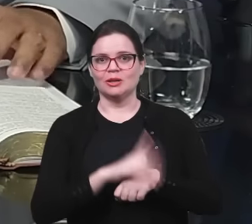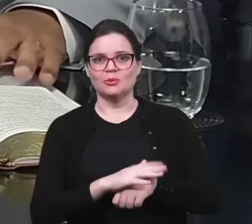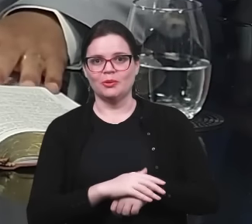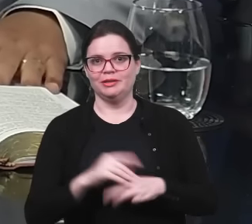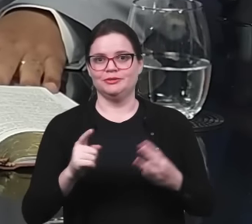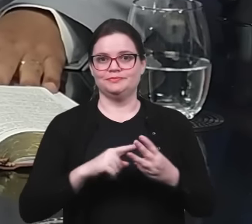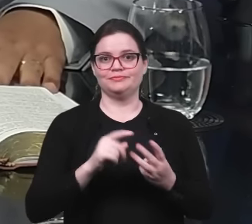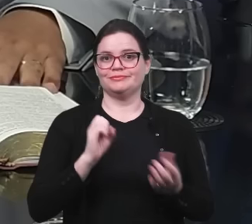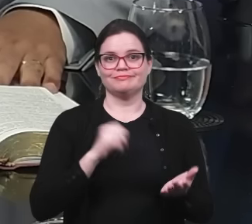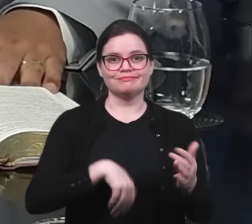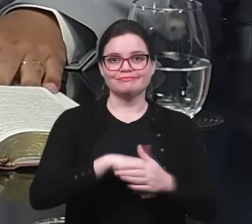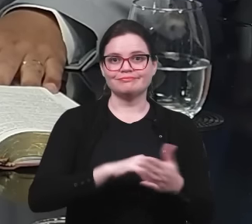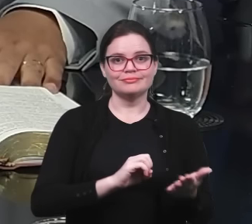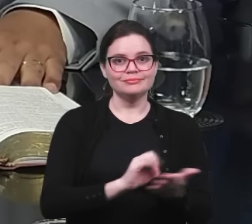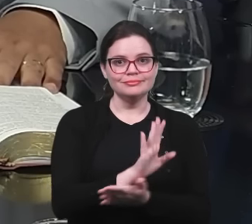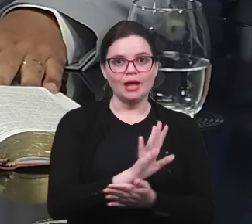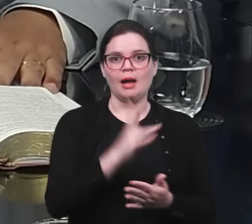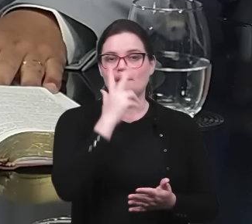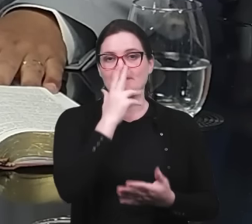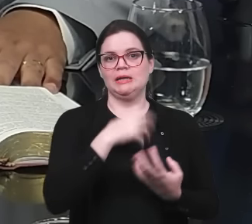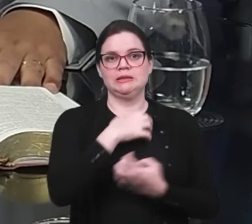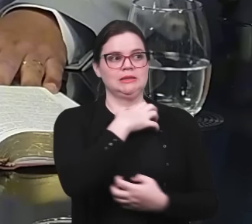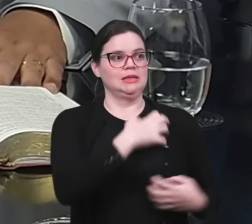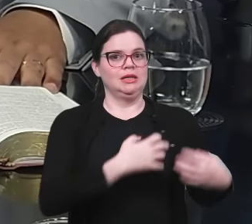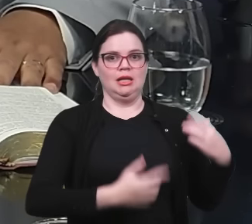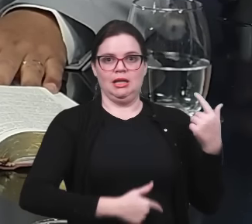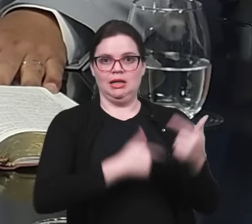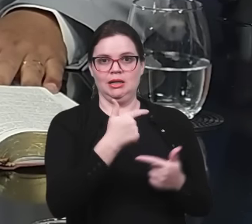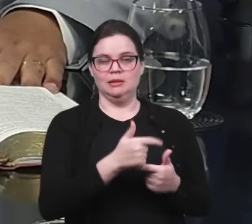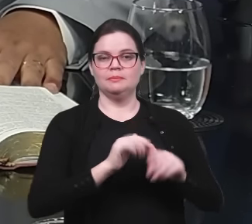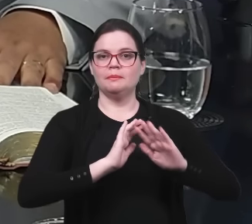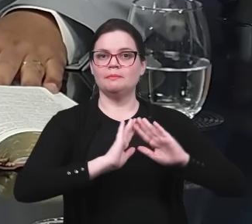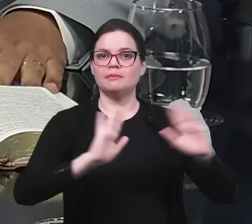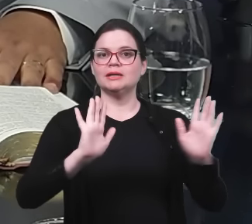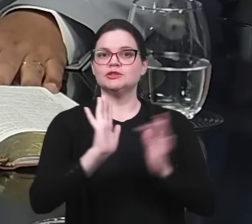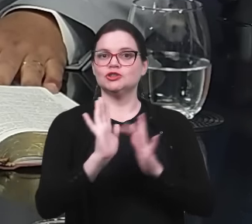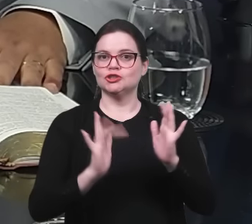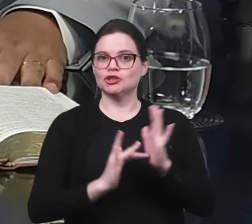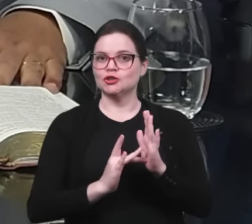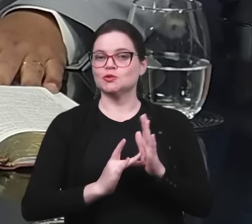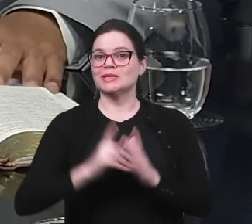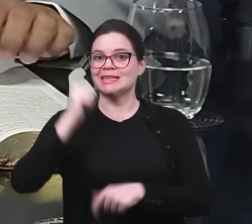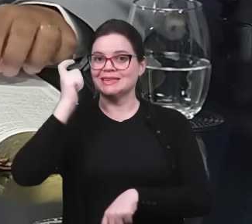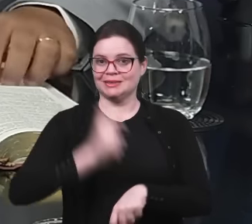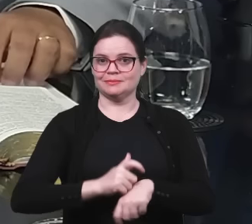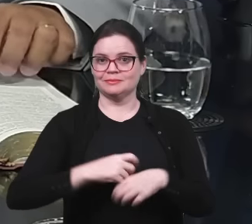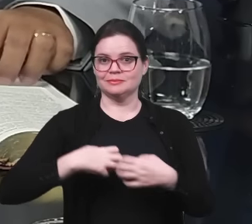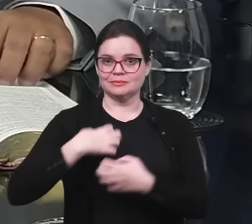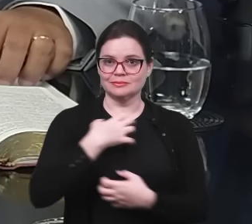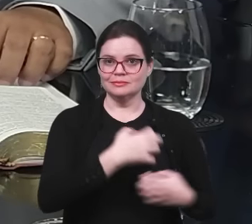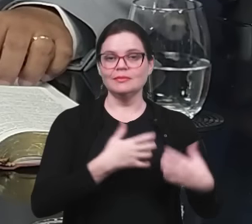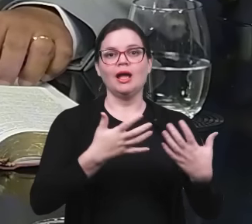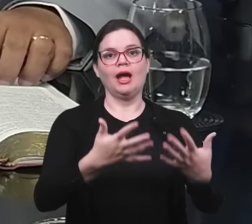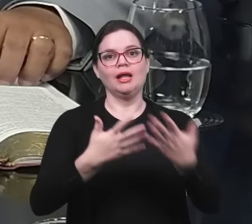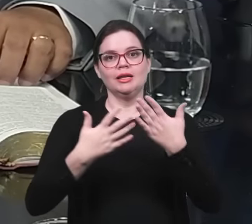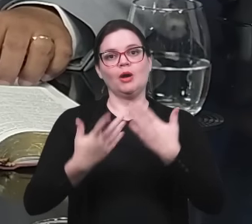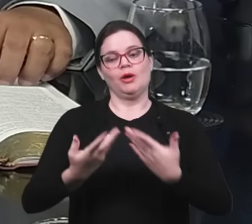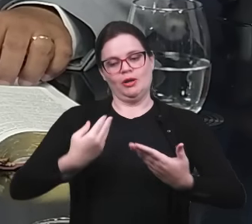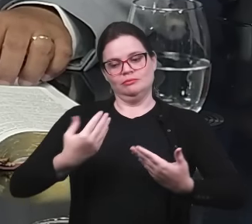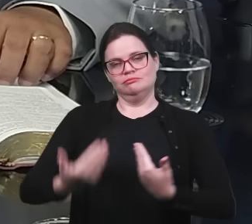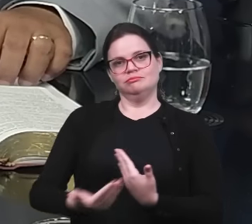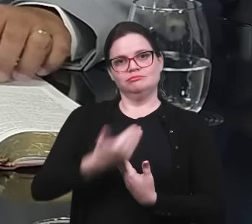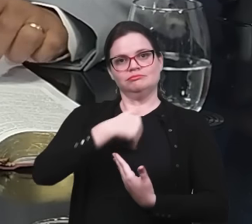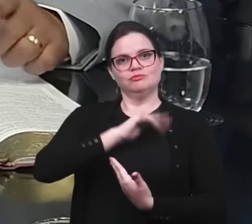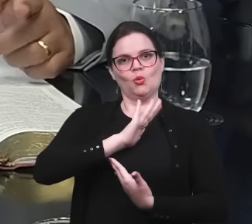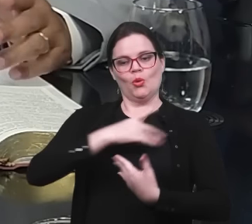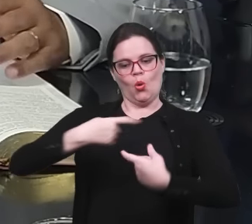vira um transtorno. Mas nesta hora, Jesus, ele quer entrar no barco da nossa vida.